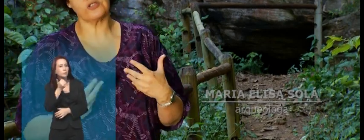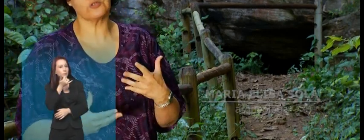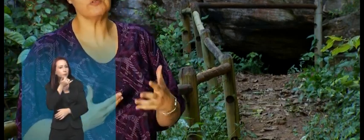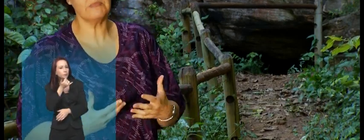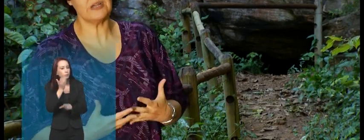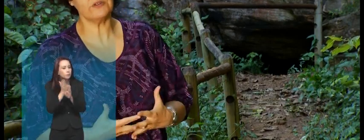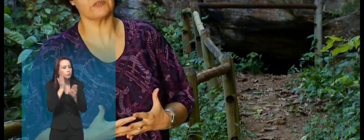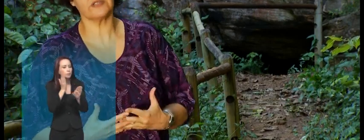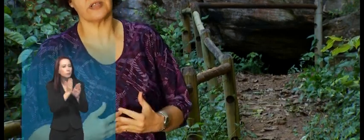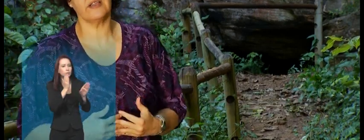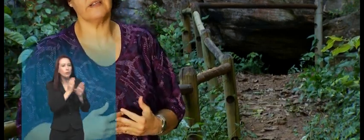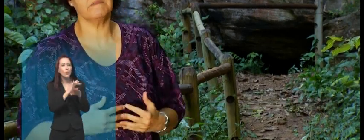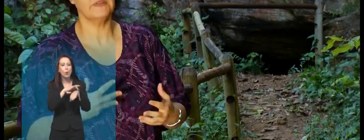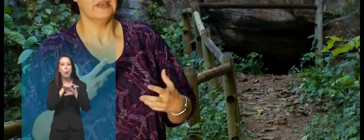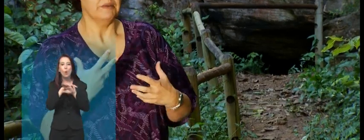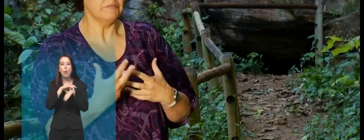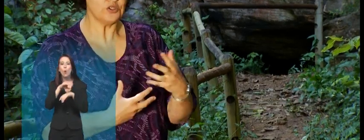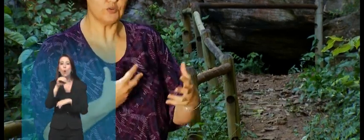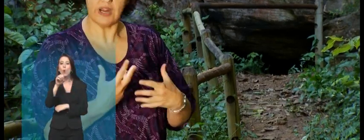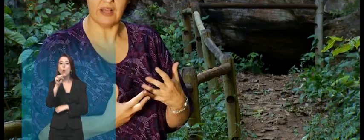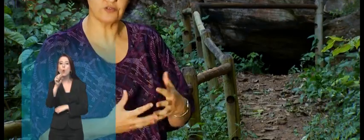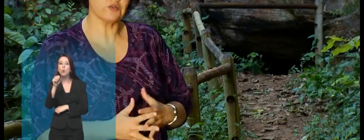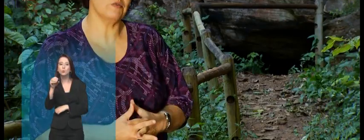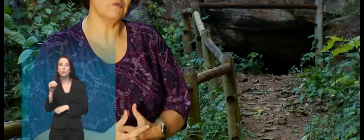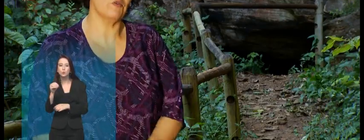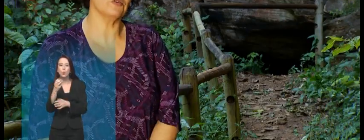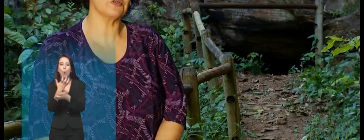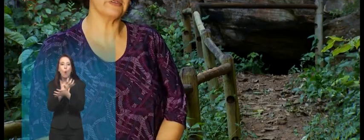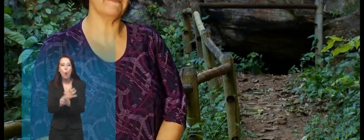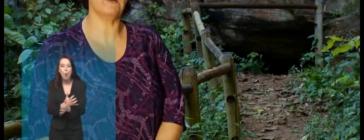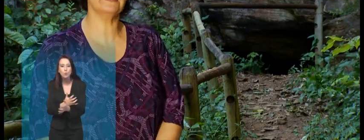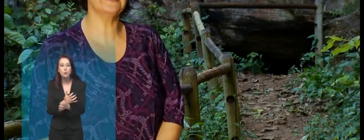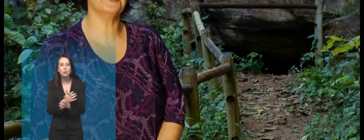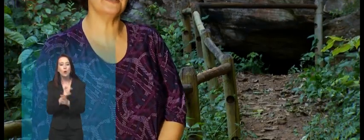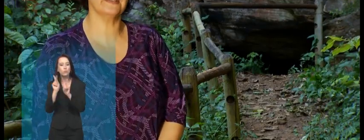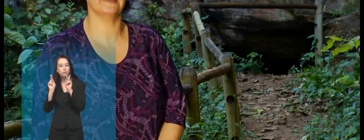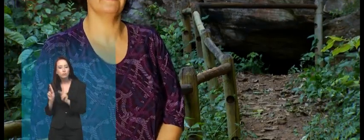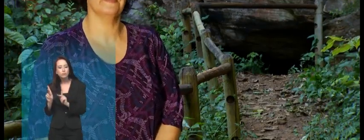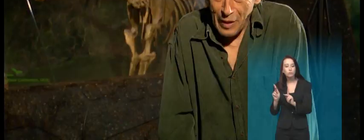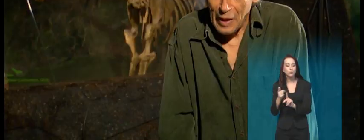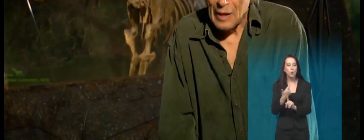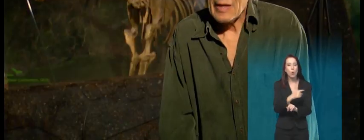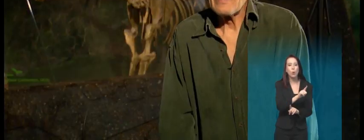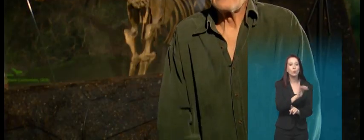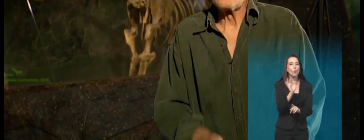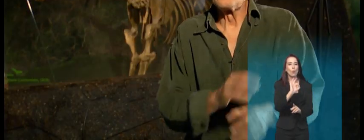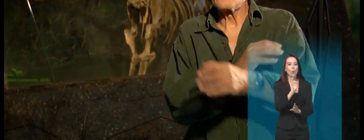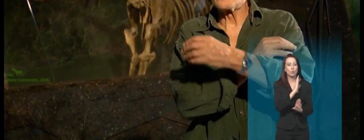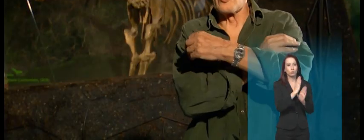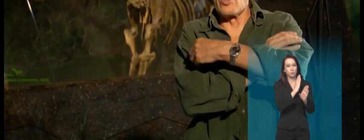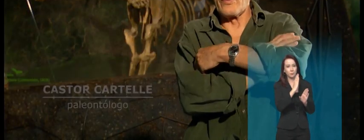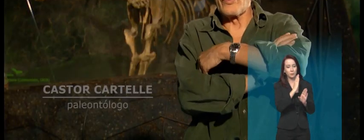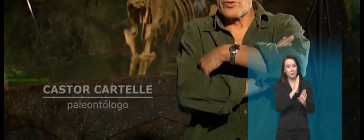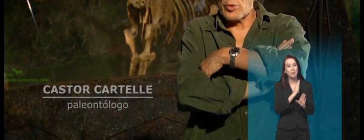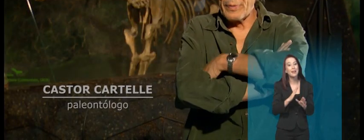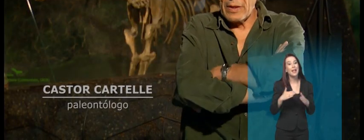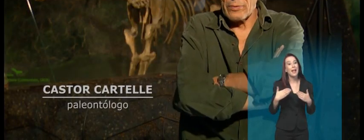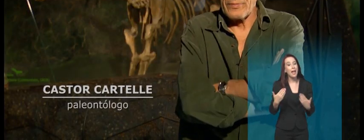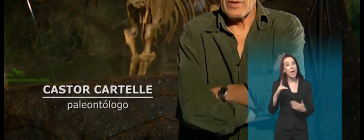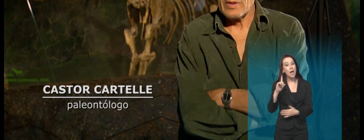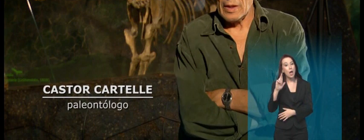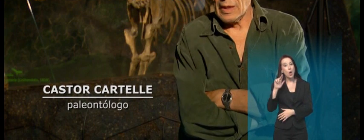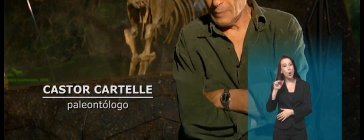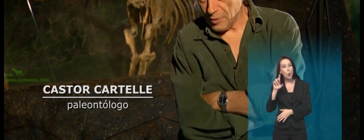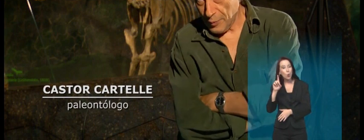com ossos humanos misturados com ossos de fauna extinta. Ele não só